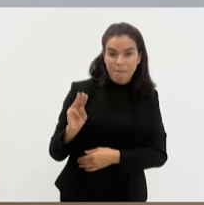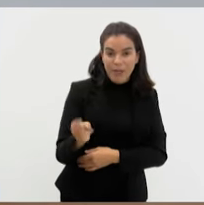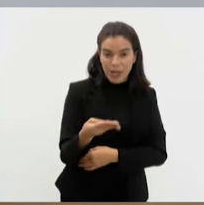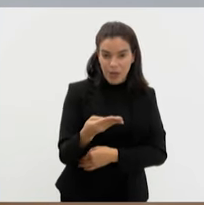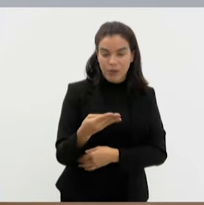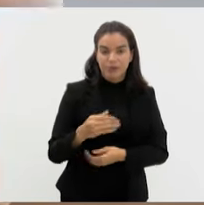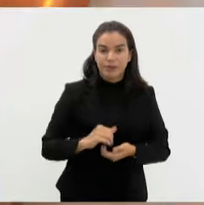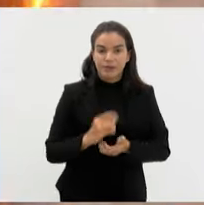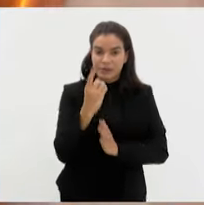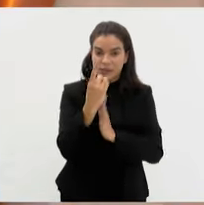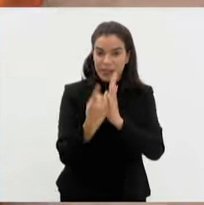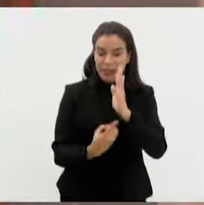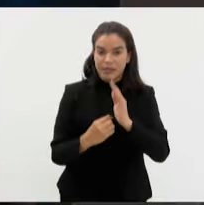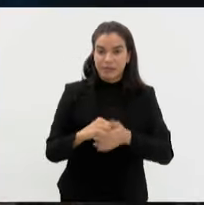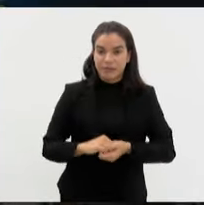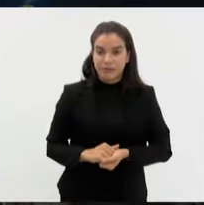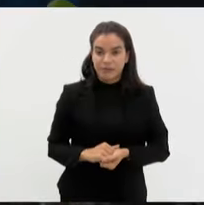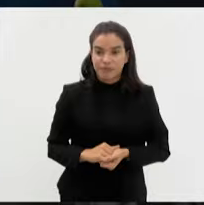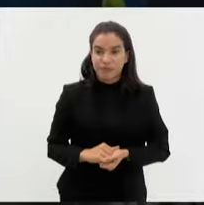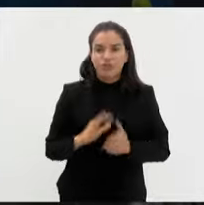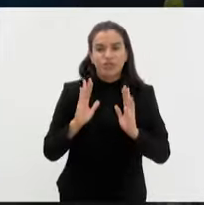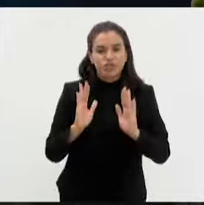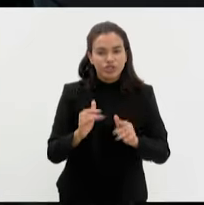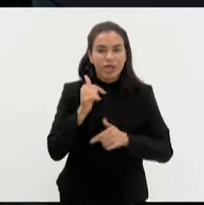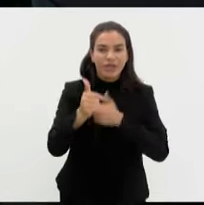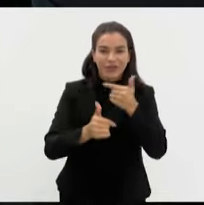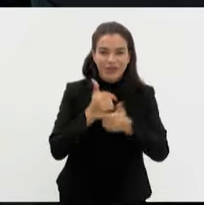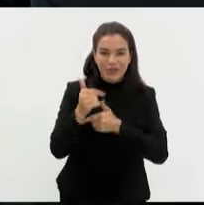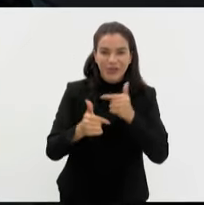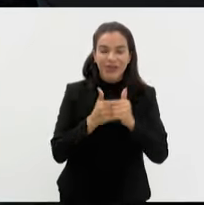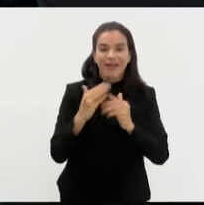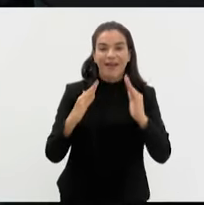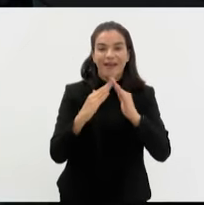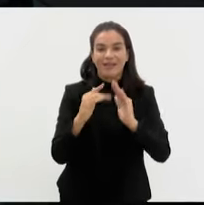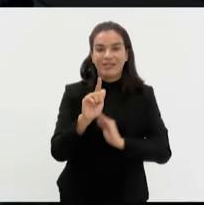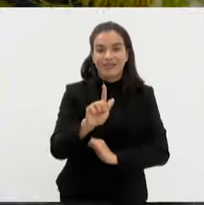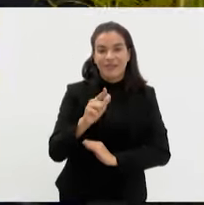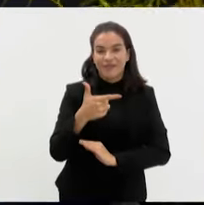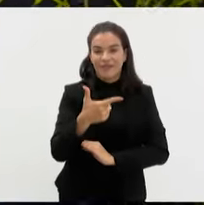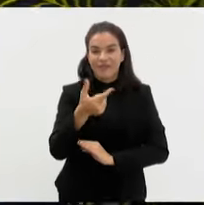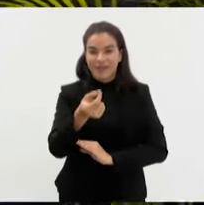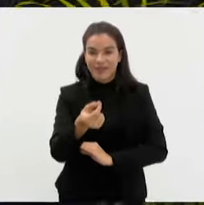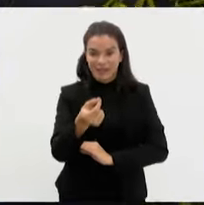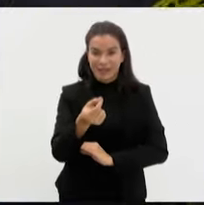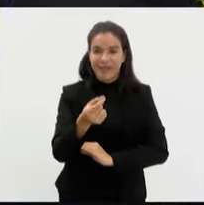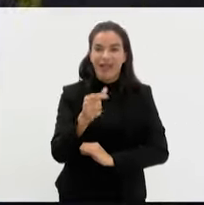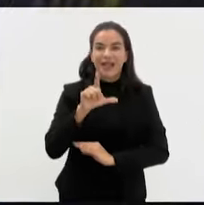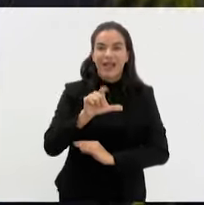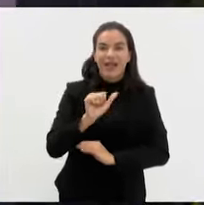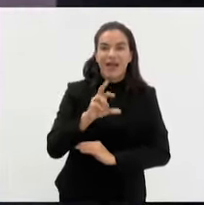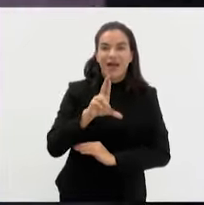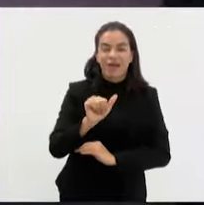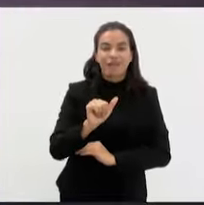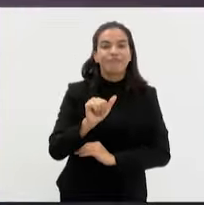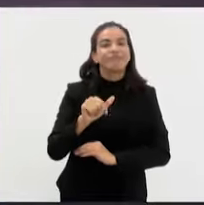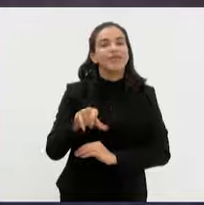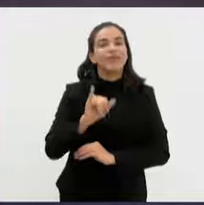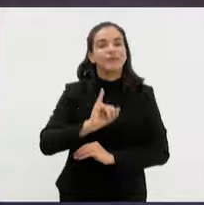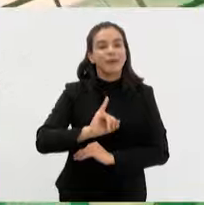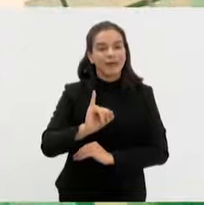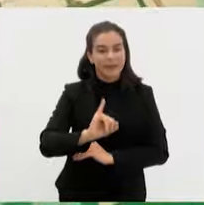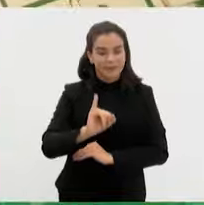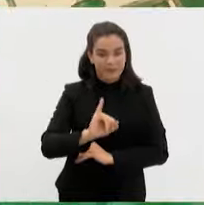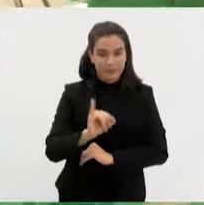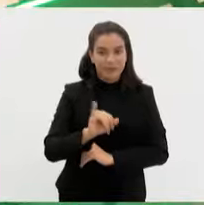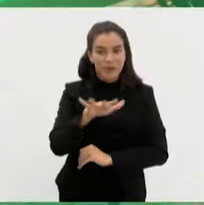declarações. Já está em funcionamento a Casa G20, na Casa de Cultura Laura Alvim, em Ipanema, na Zona Sul do Rio.